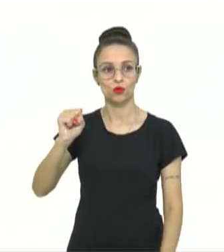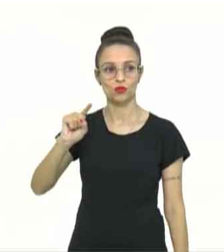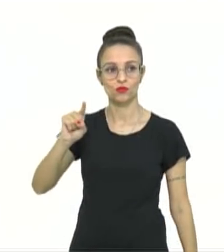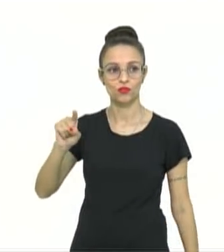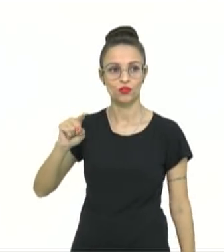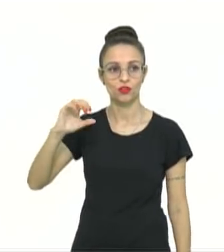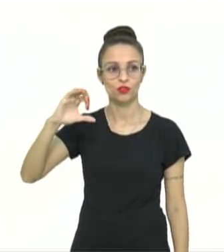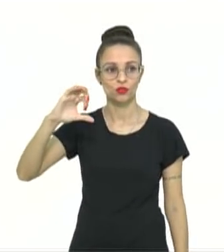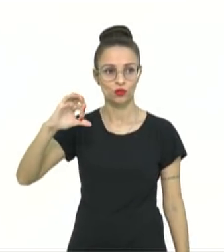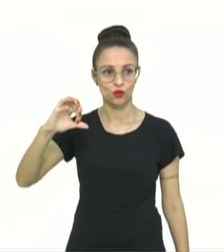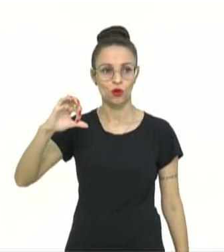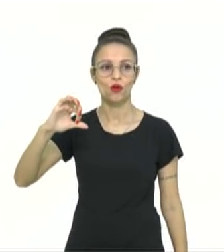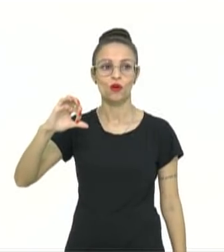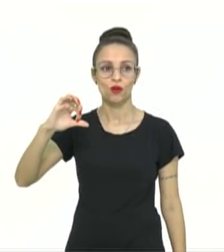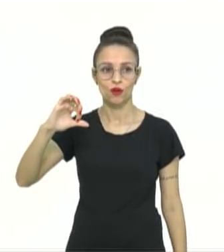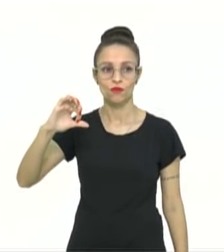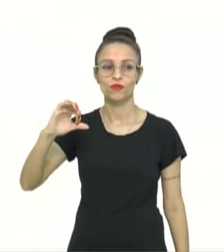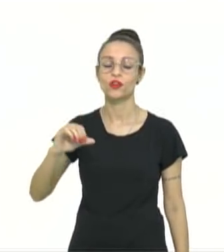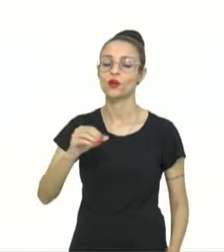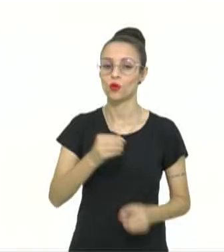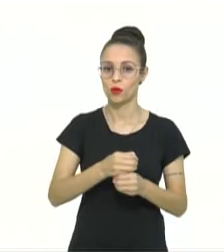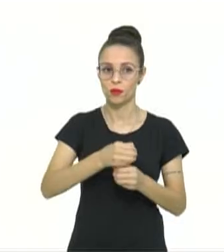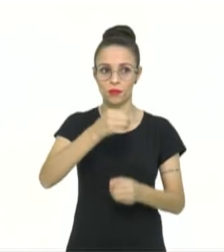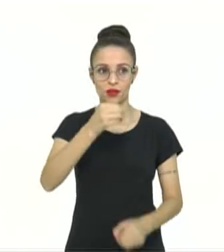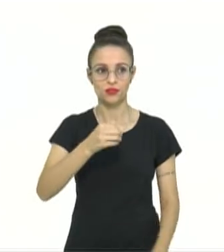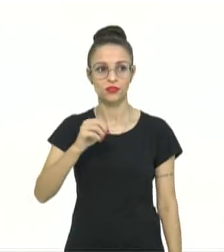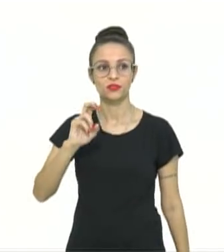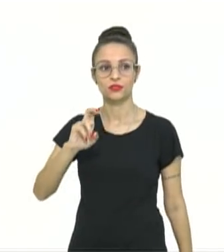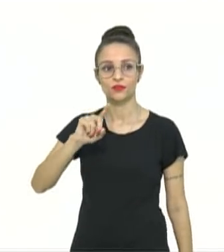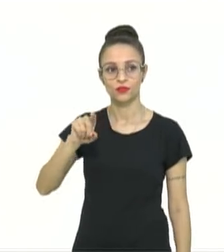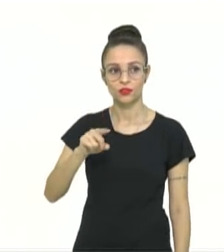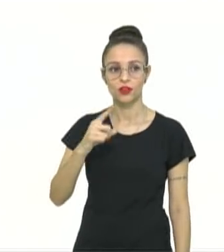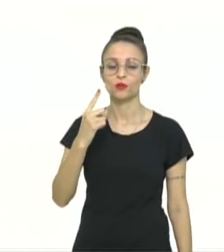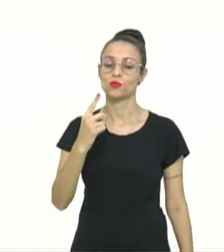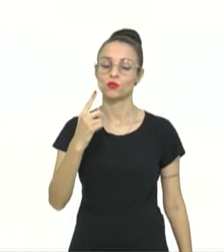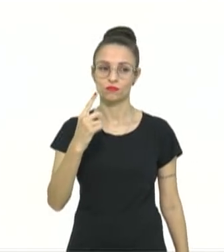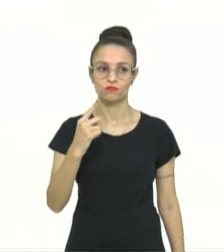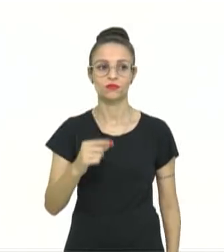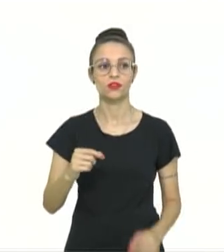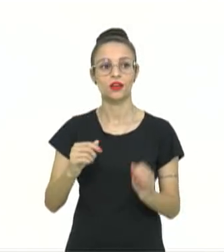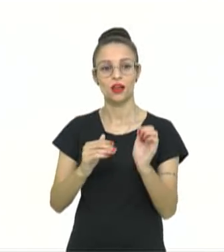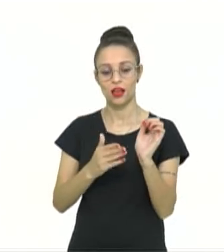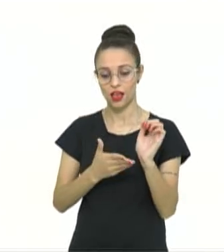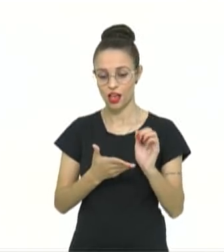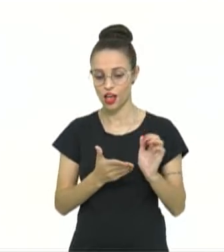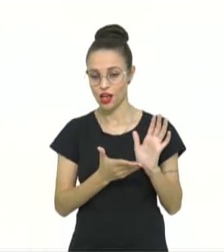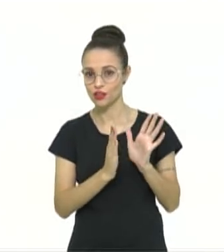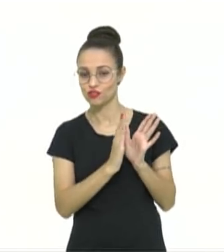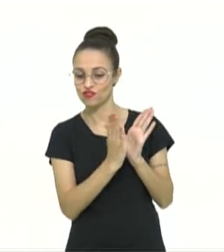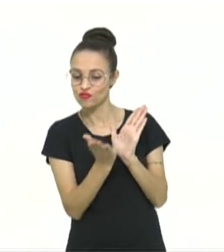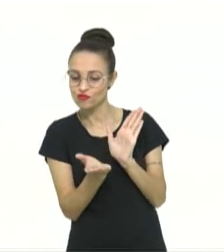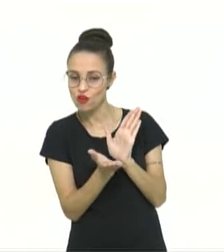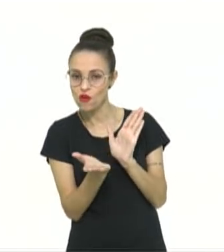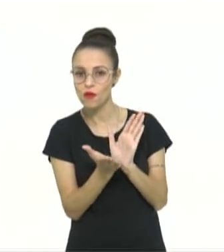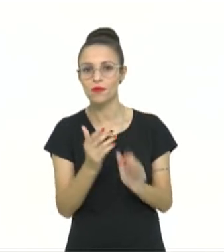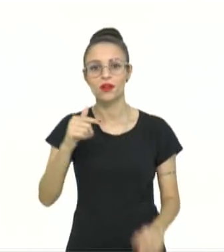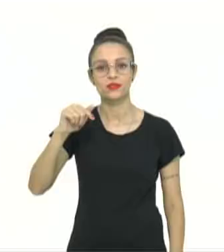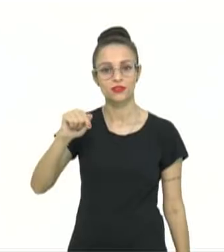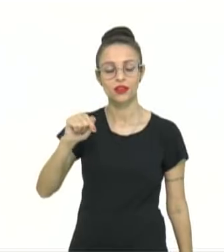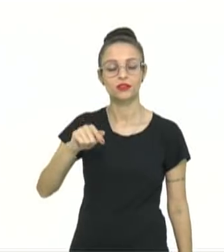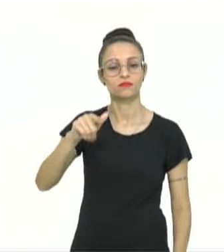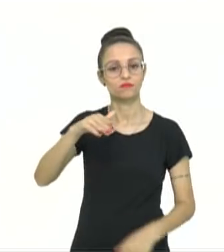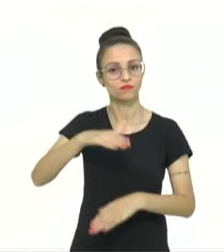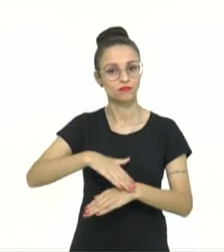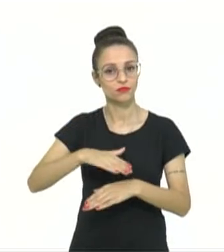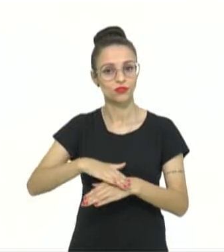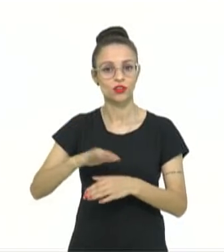8,9 centímetros de altura, o bastão 5,1 de altura e a sombra 7. Determine o comprimento